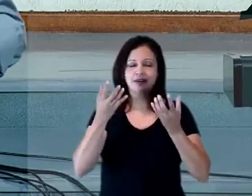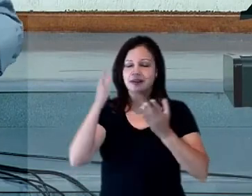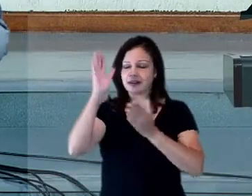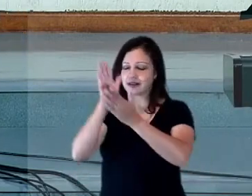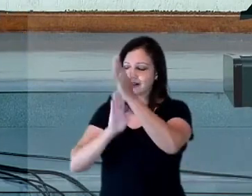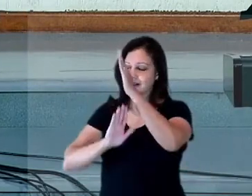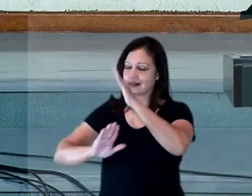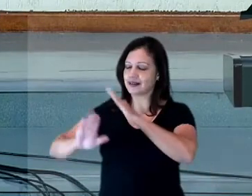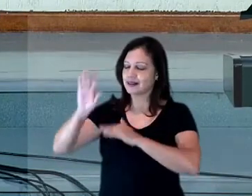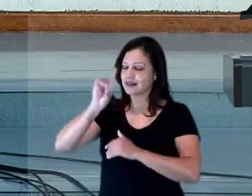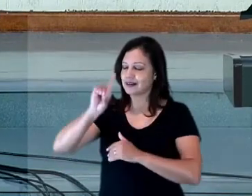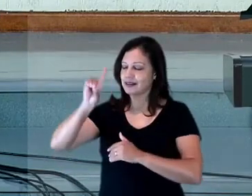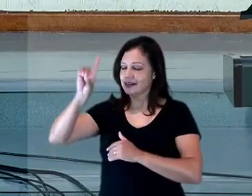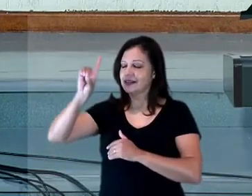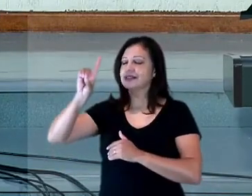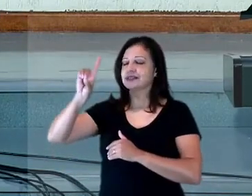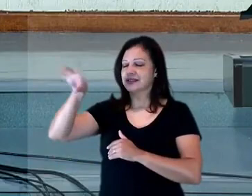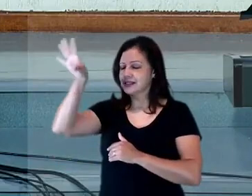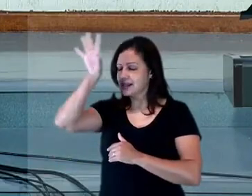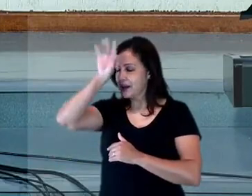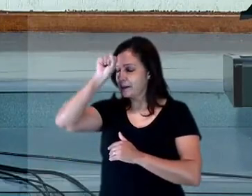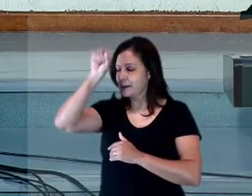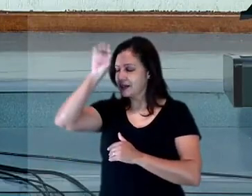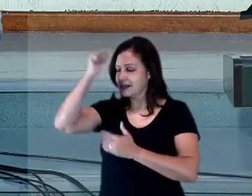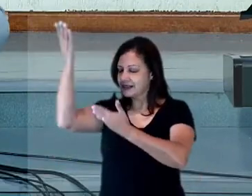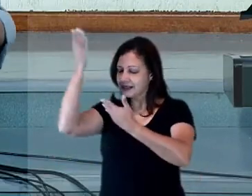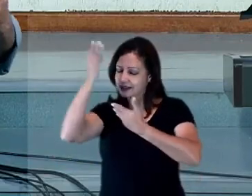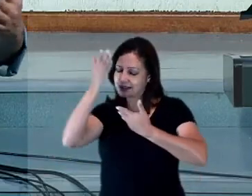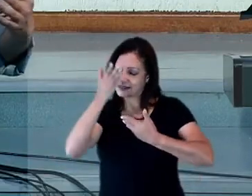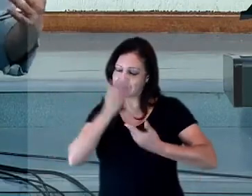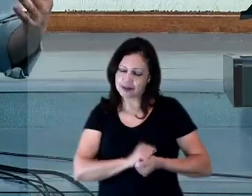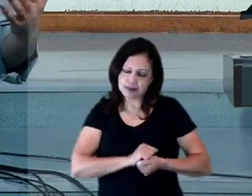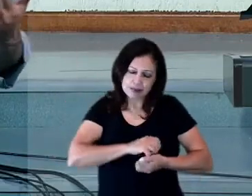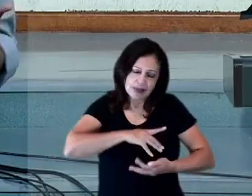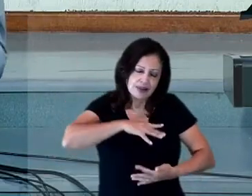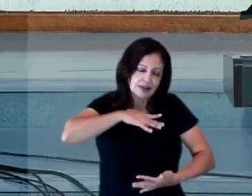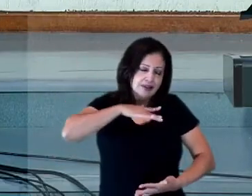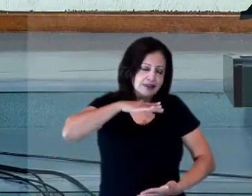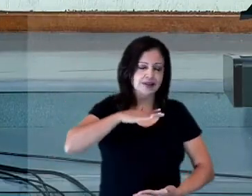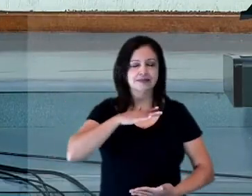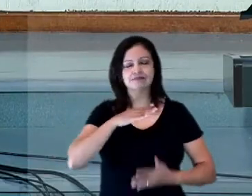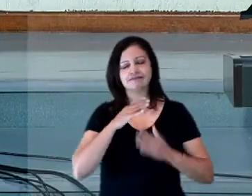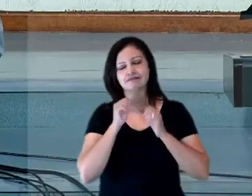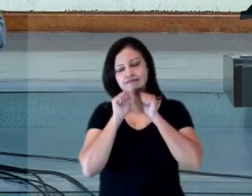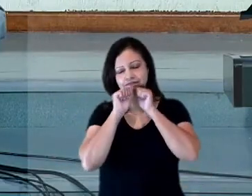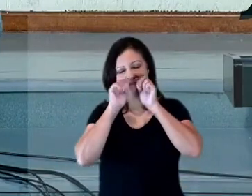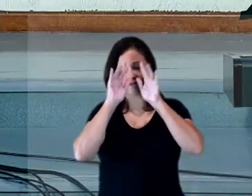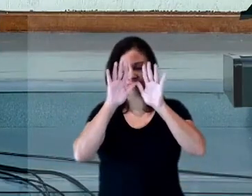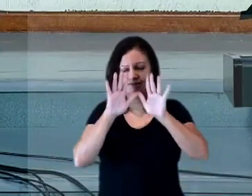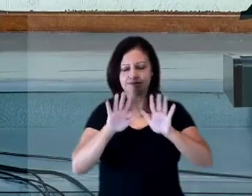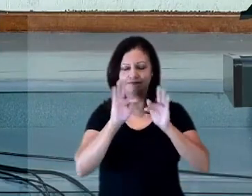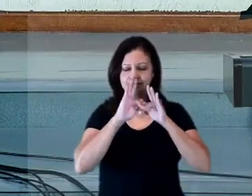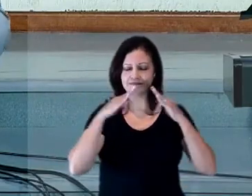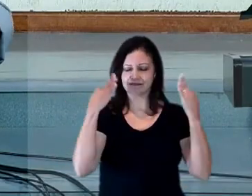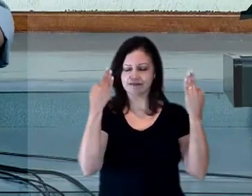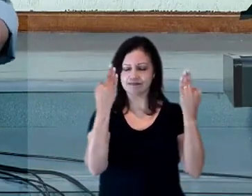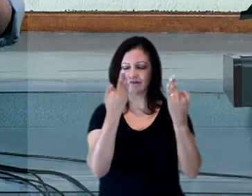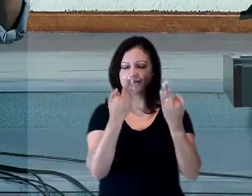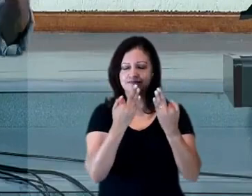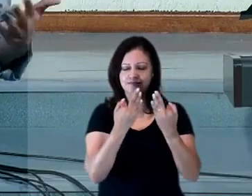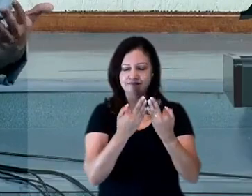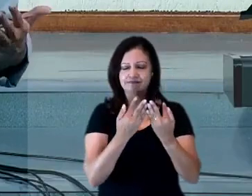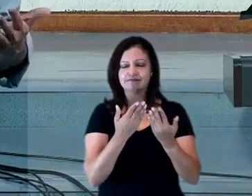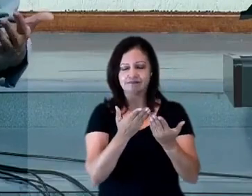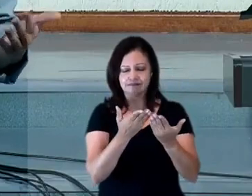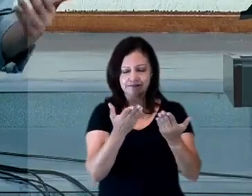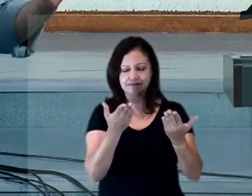de aprender diretamente do seu trono. Senhor, abençoe todos os lares, todas as casas que estão agora nos ouvindo nesse momento ou que irão nos